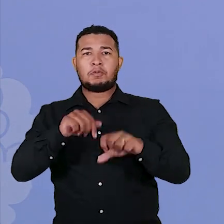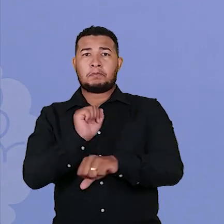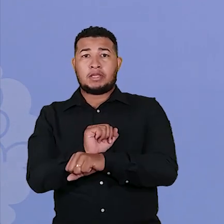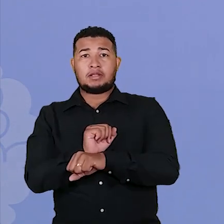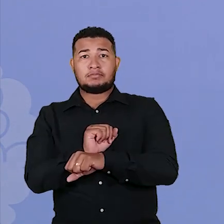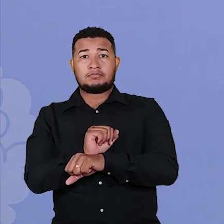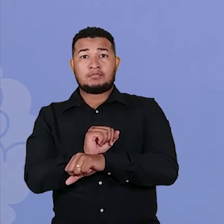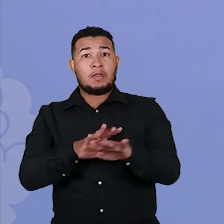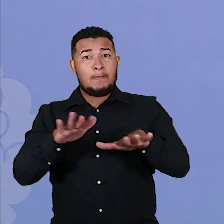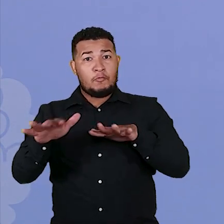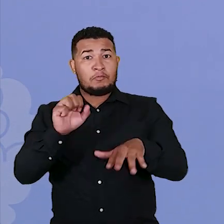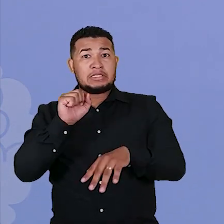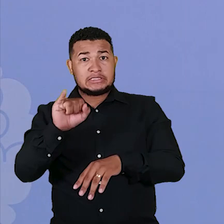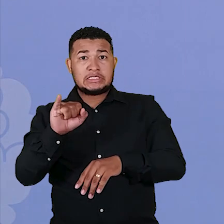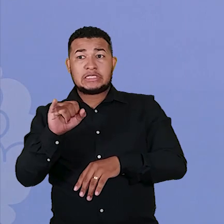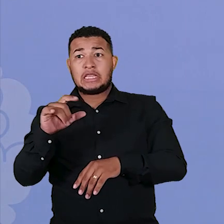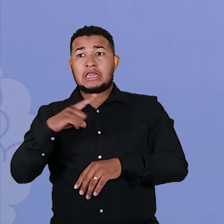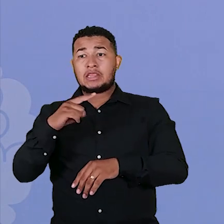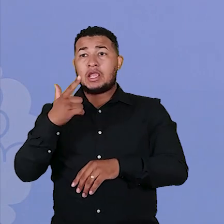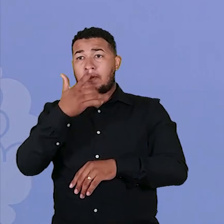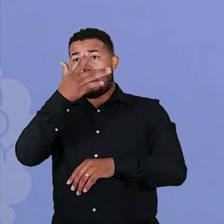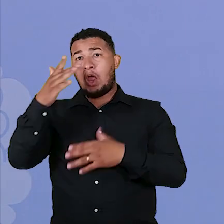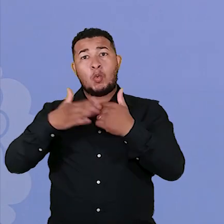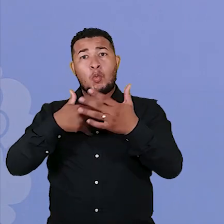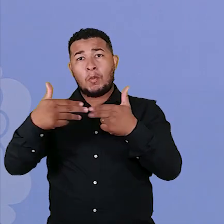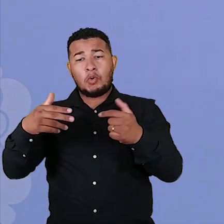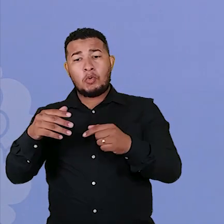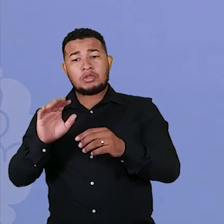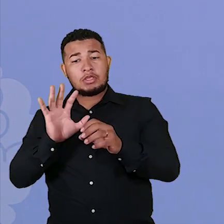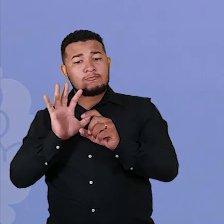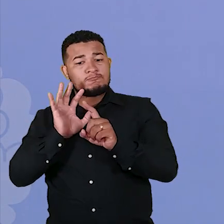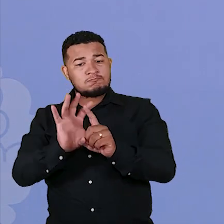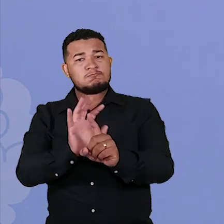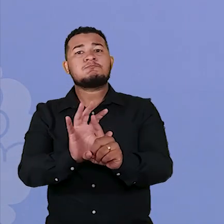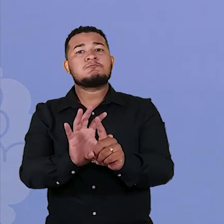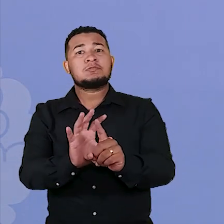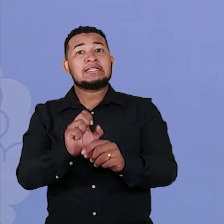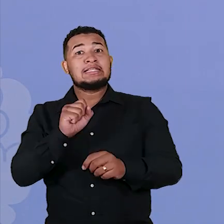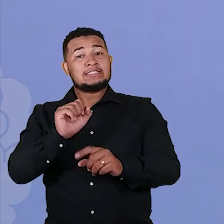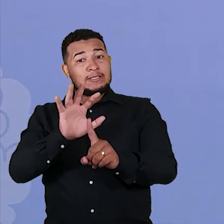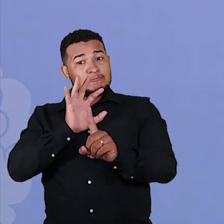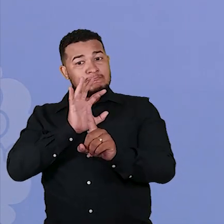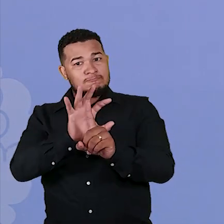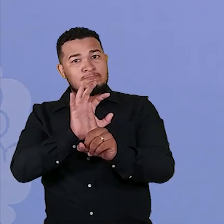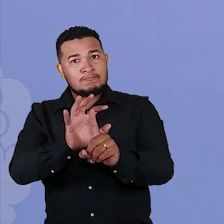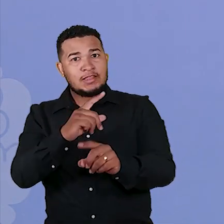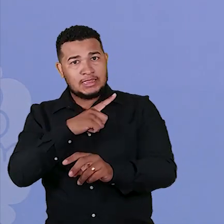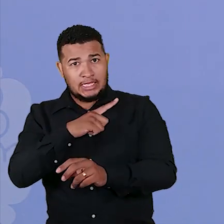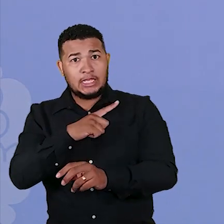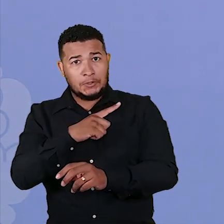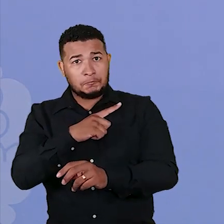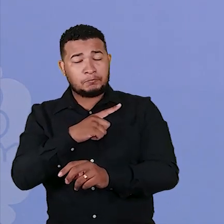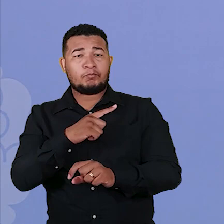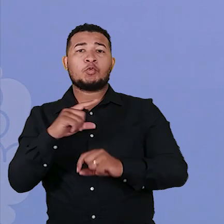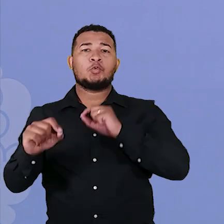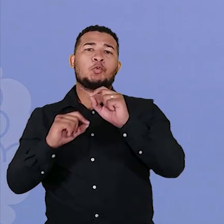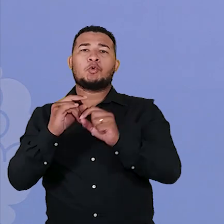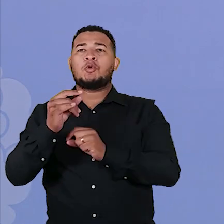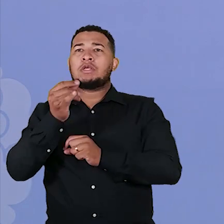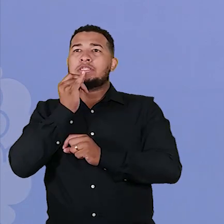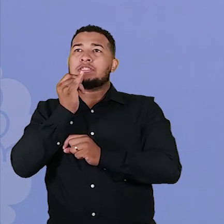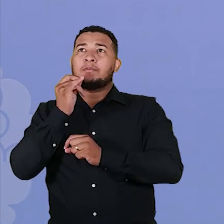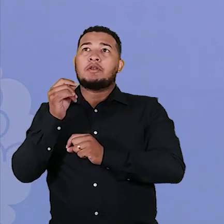né ele só vai se movimentar sem exercer uma força ele nele e quando a gente exerce essa força é